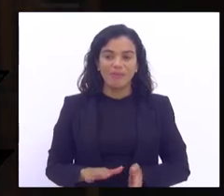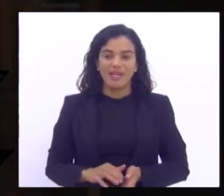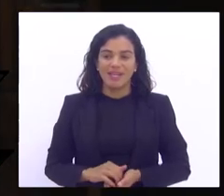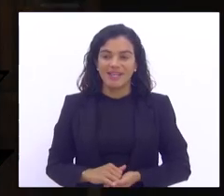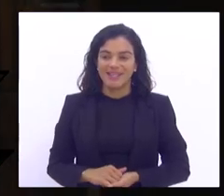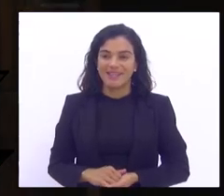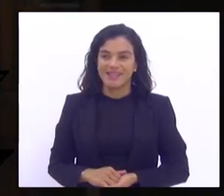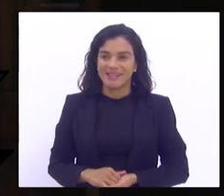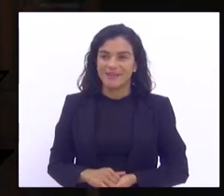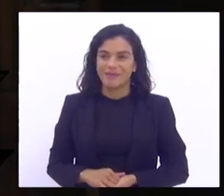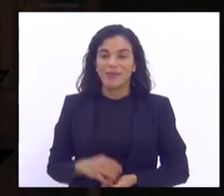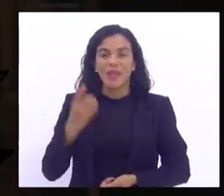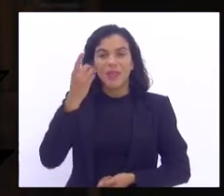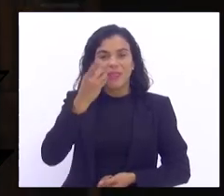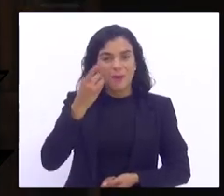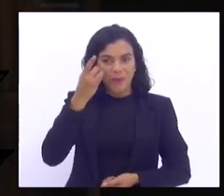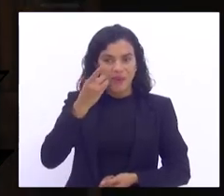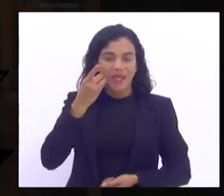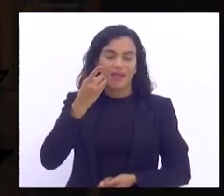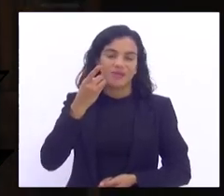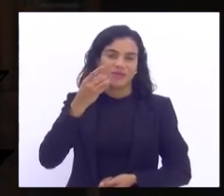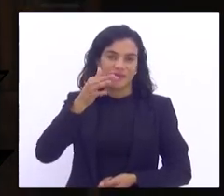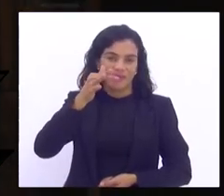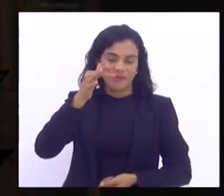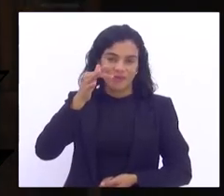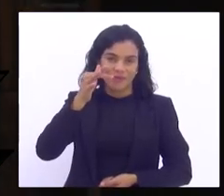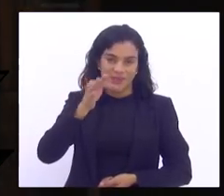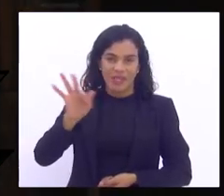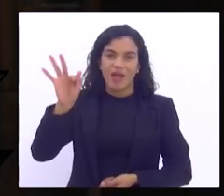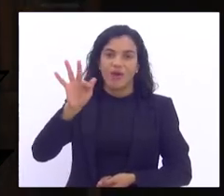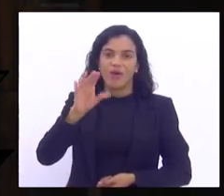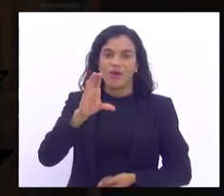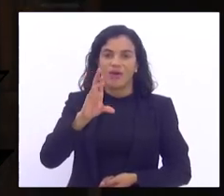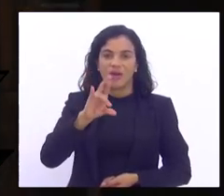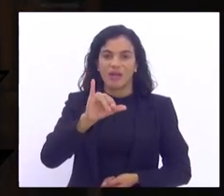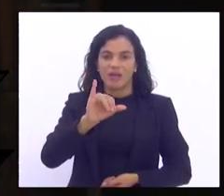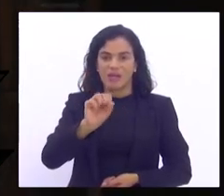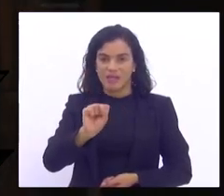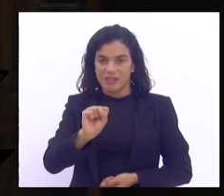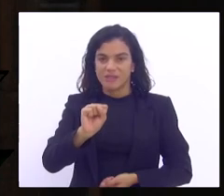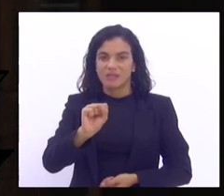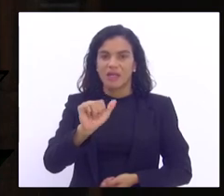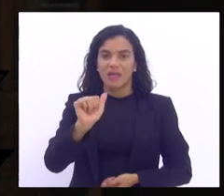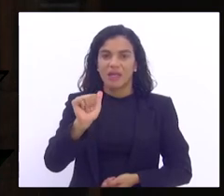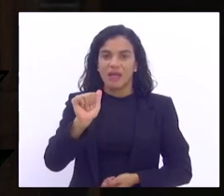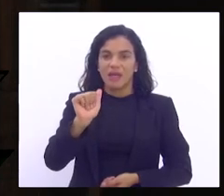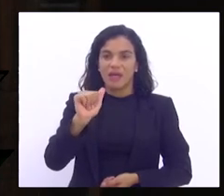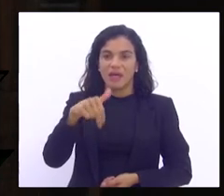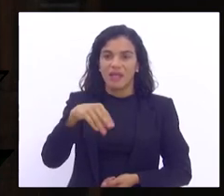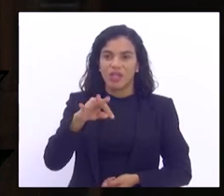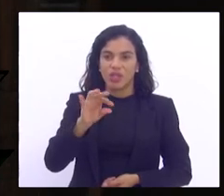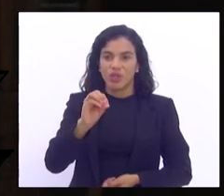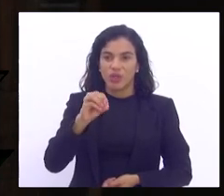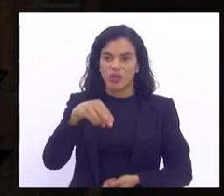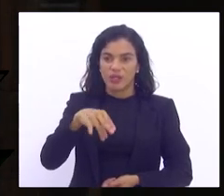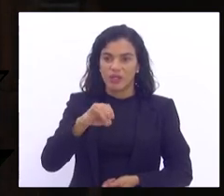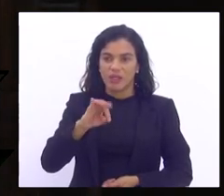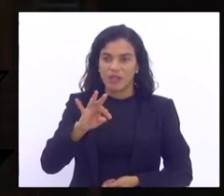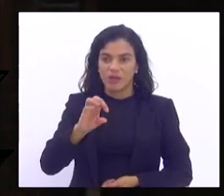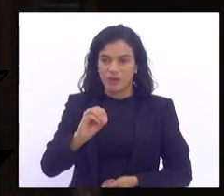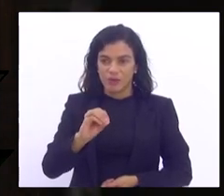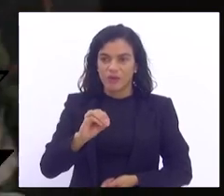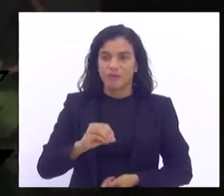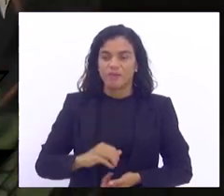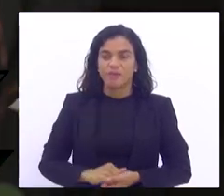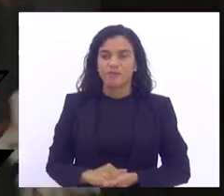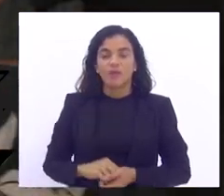Convido a deputada federal Cris Tonietto para fazer sua conferência que mostrará os males da DPF 442 e do